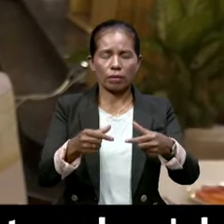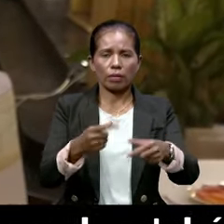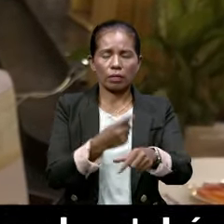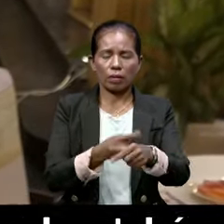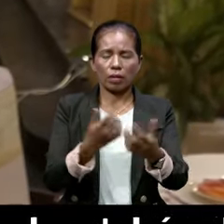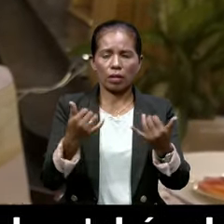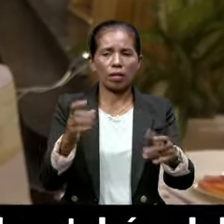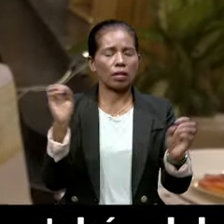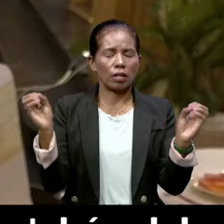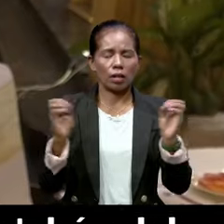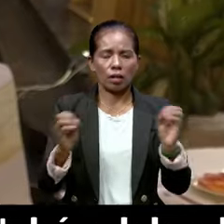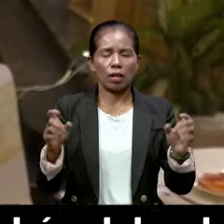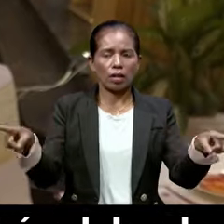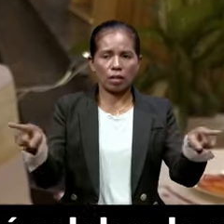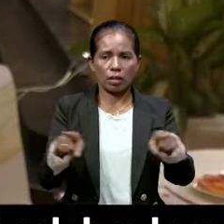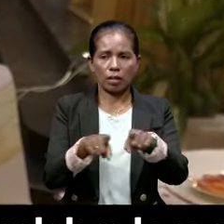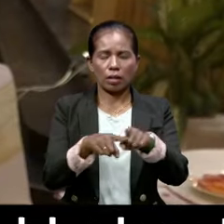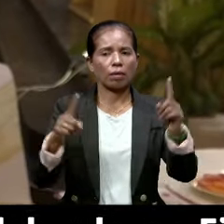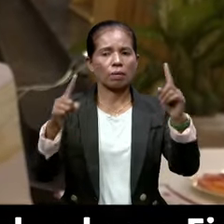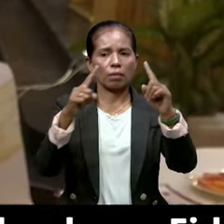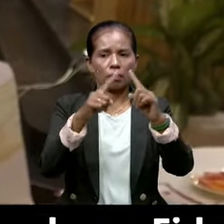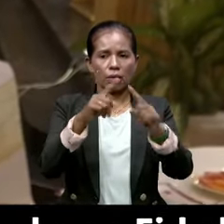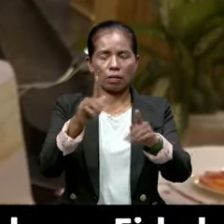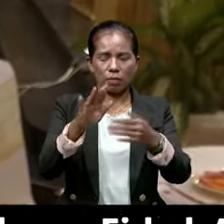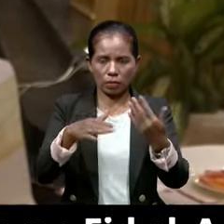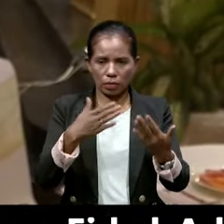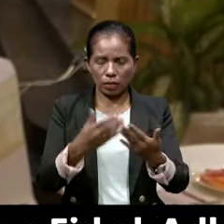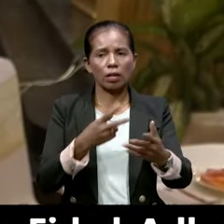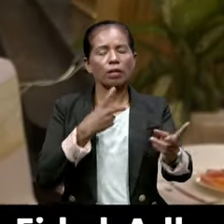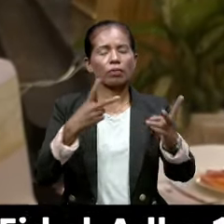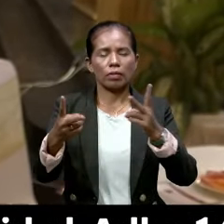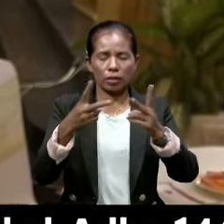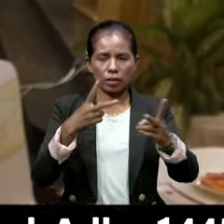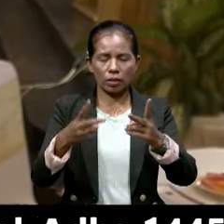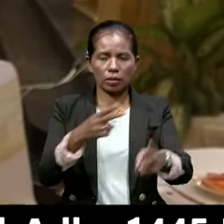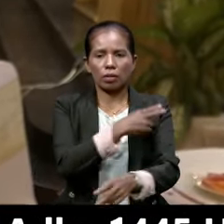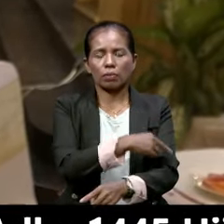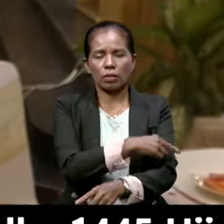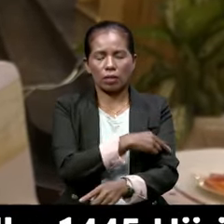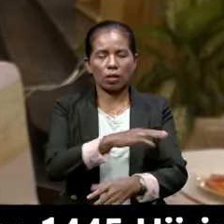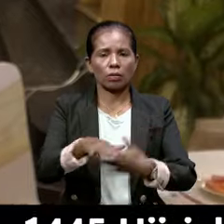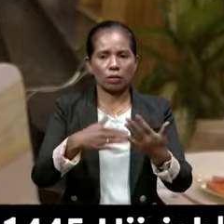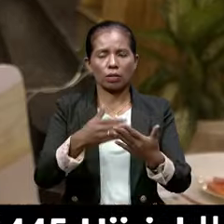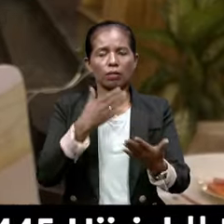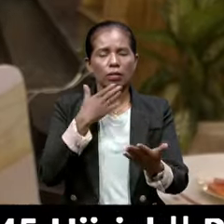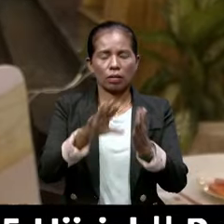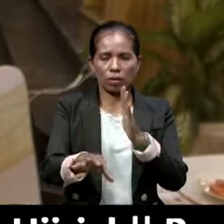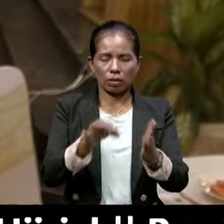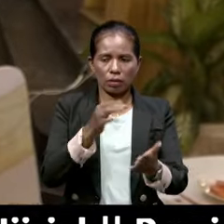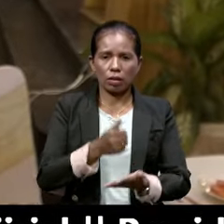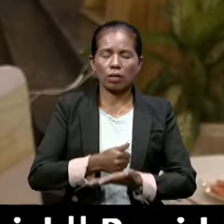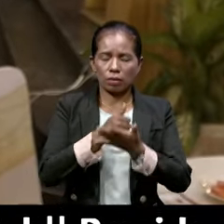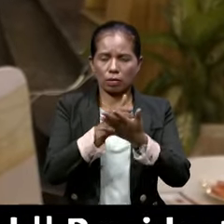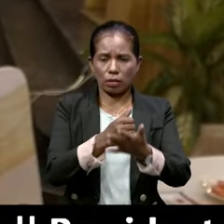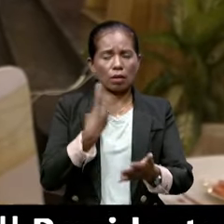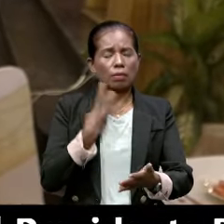beca nessa ladum igual vai ter a população sendo beca visita a facilidade de saúde de rodear tratamento na beca me recomenda até